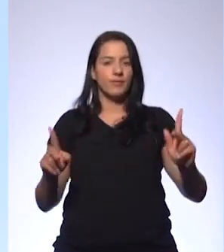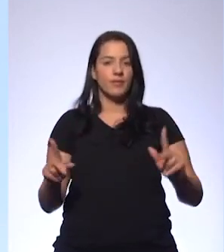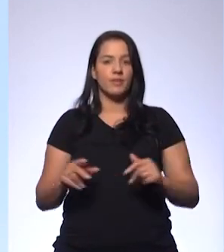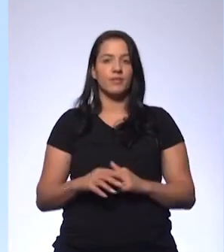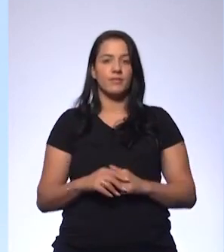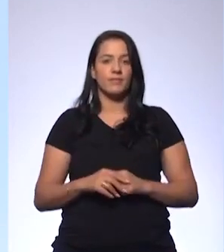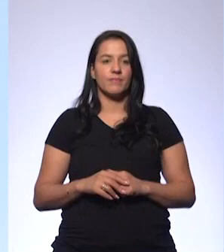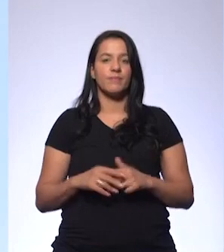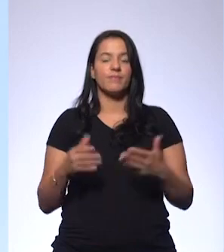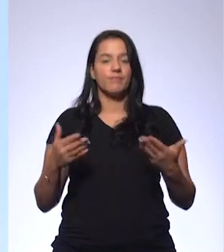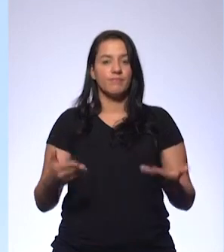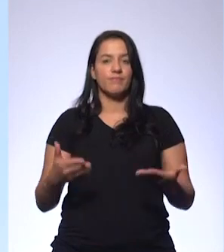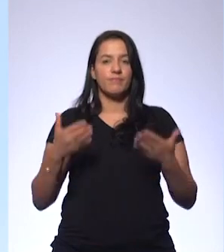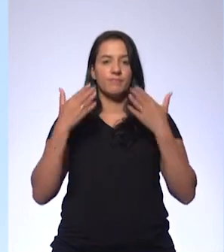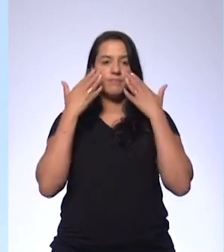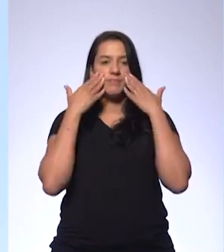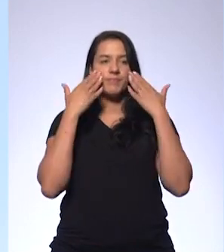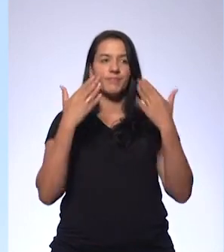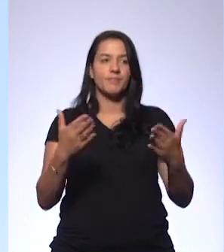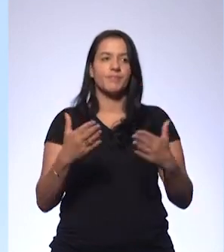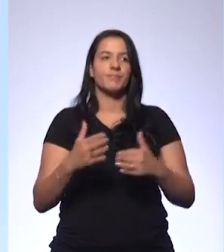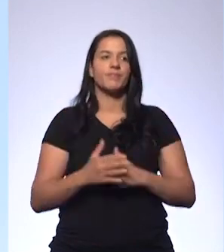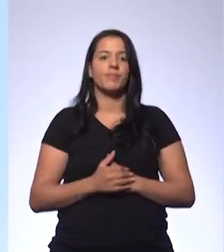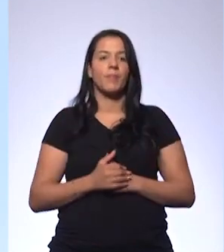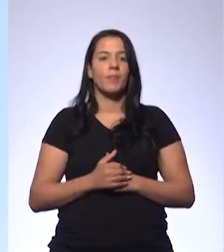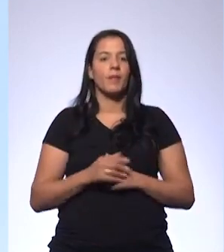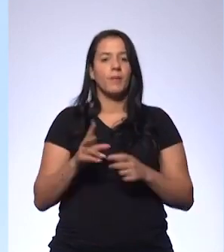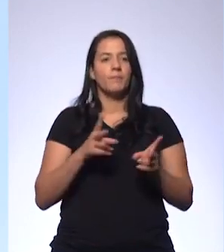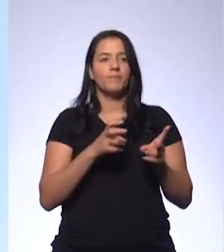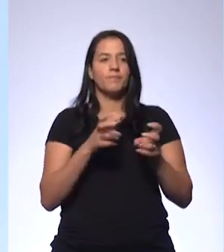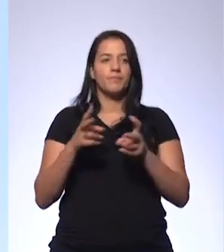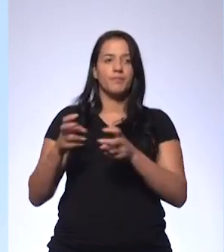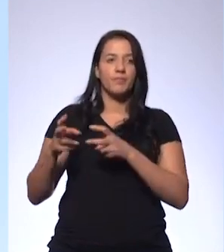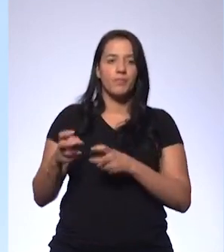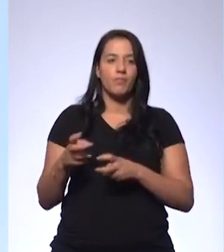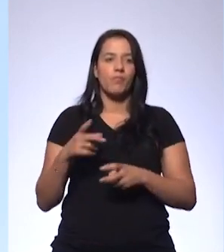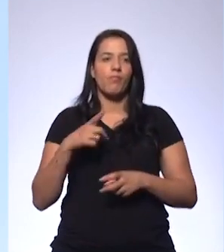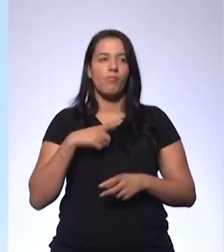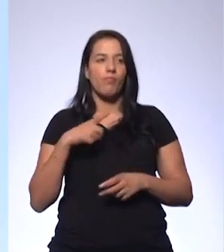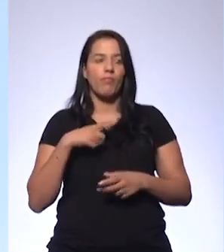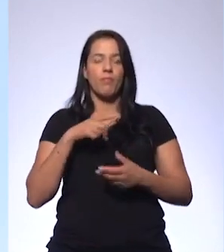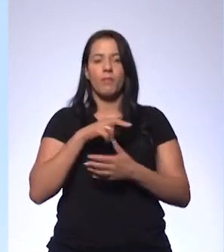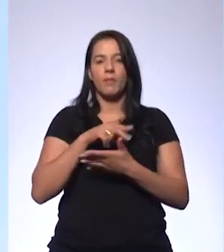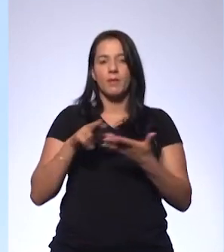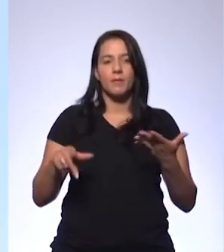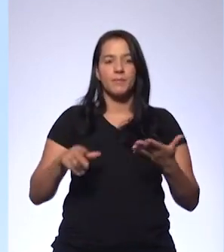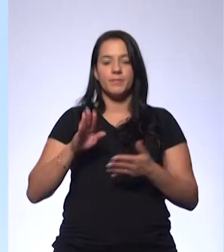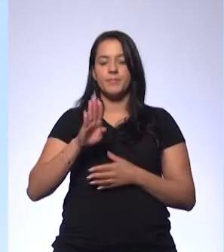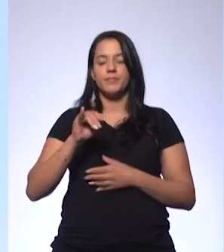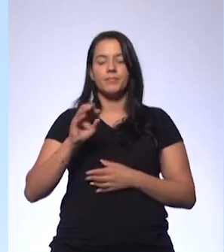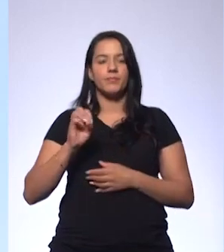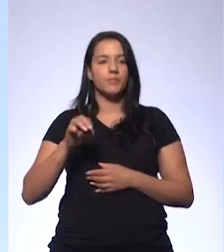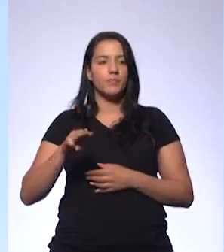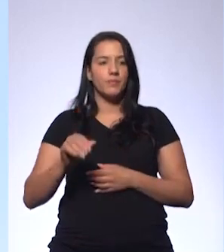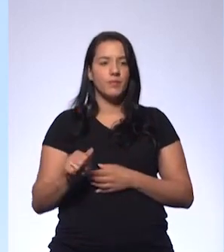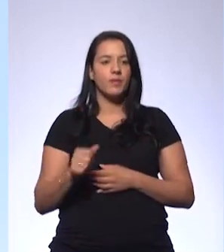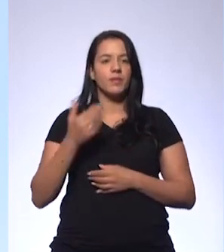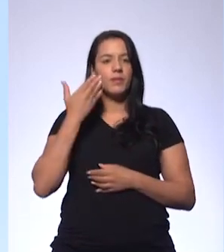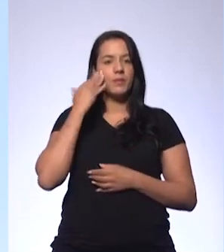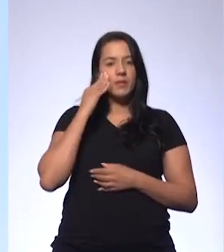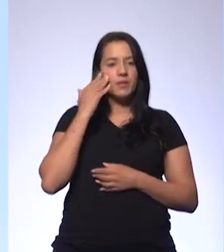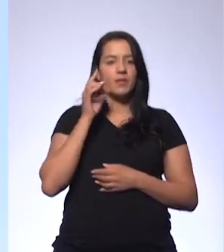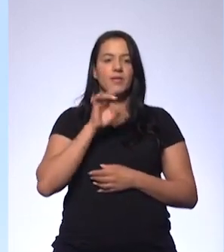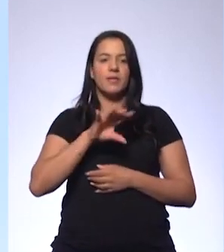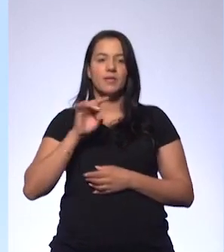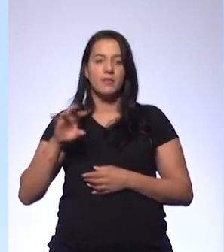é visível a gente observando esses biomas, entendendo, né, o quanto assim eles